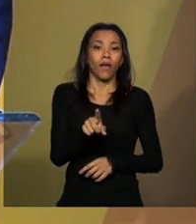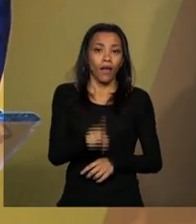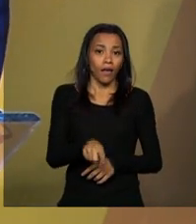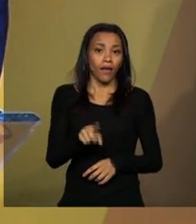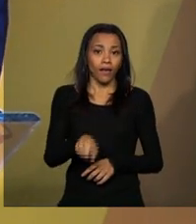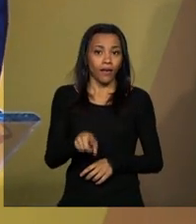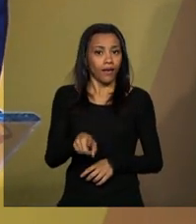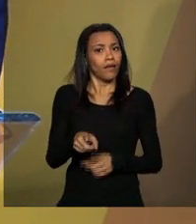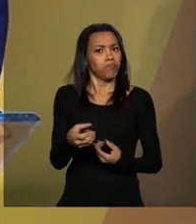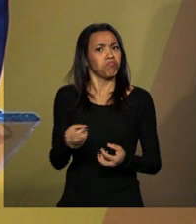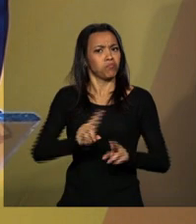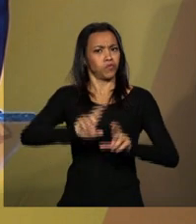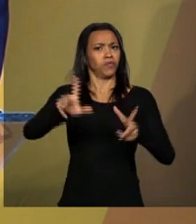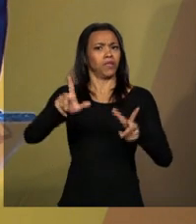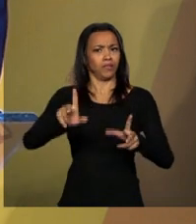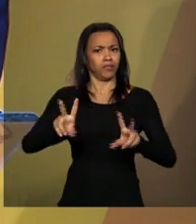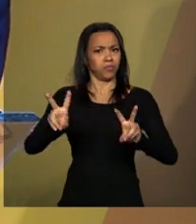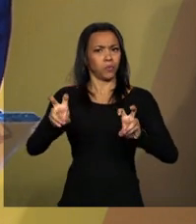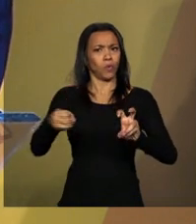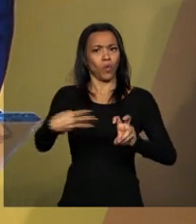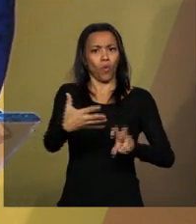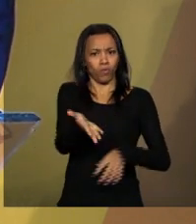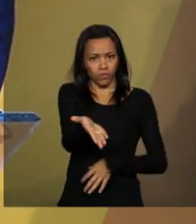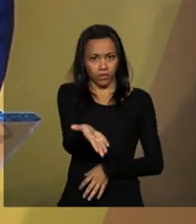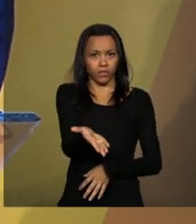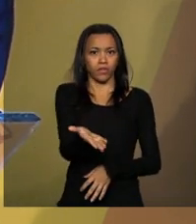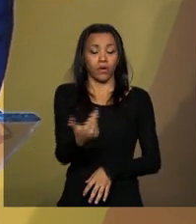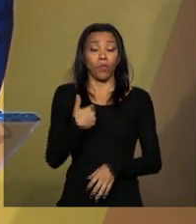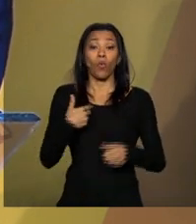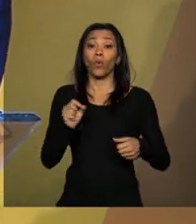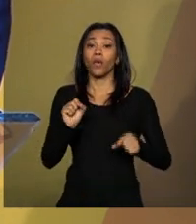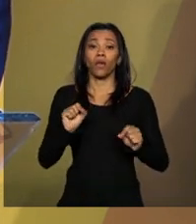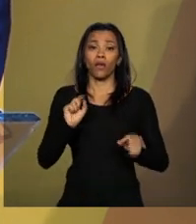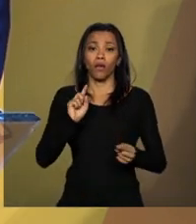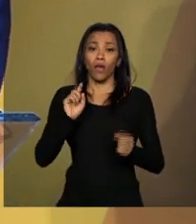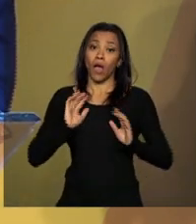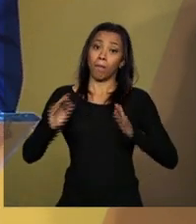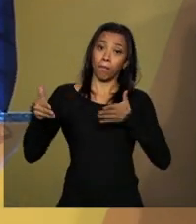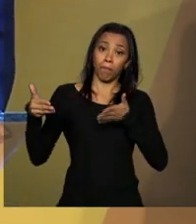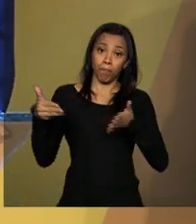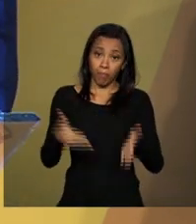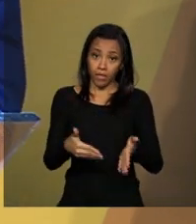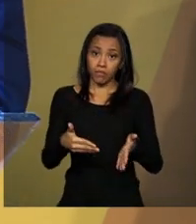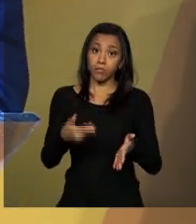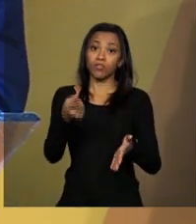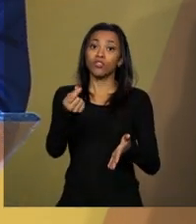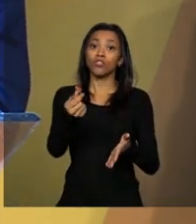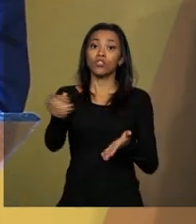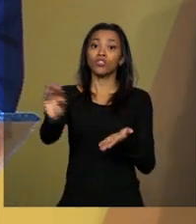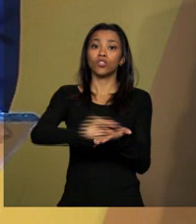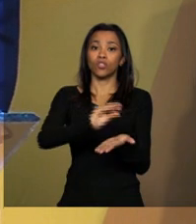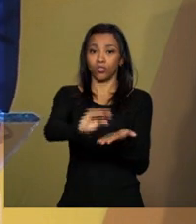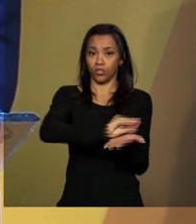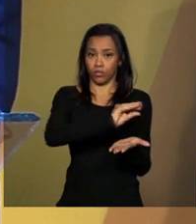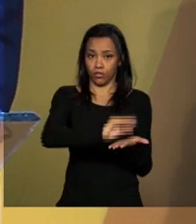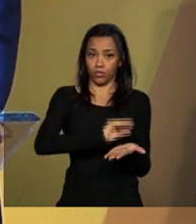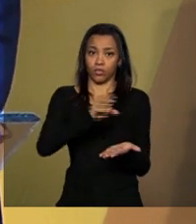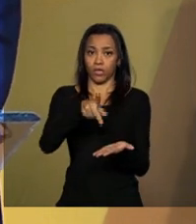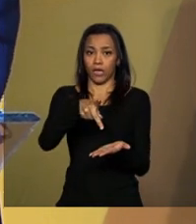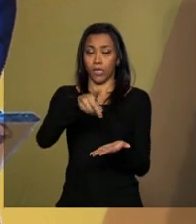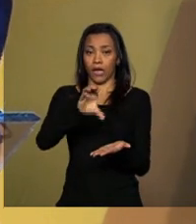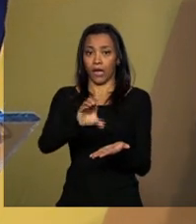nesta rodada uma ou seja uma participação maior dos mercados capitais e uma maior